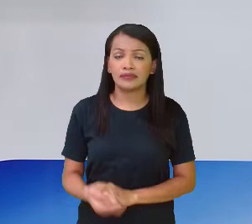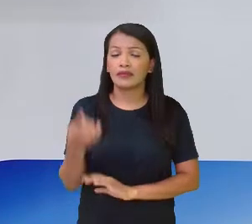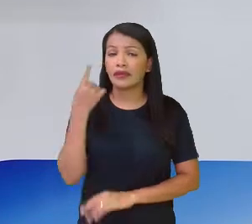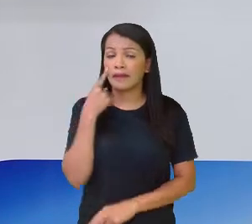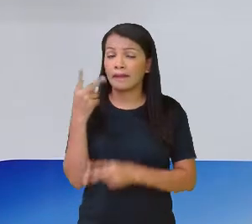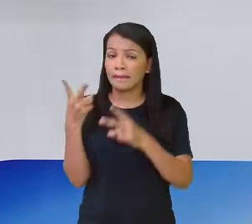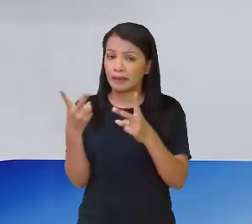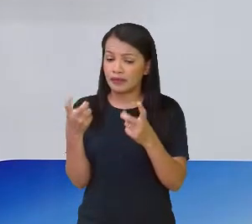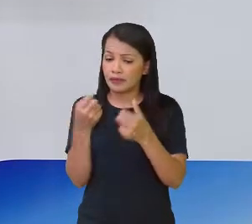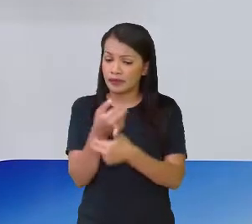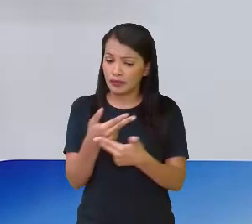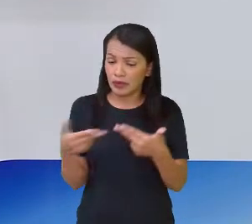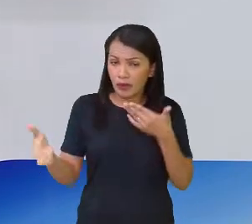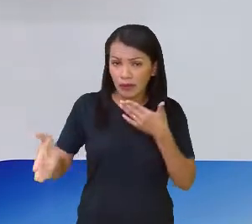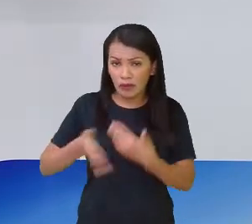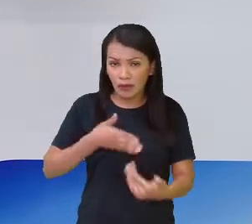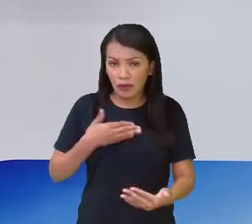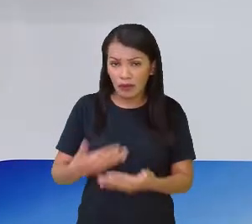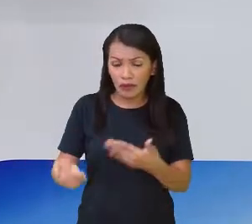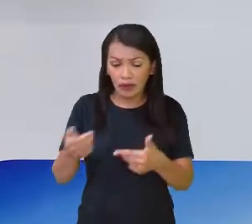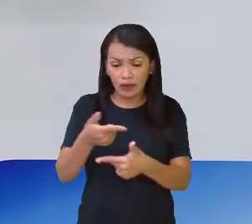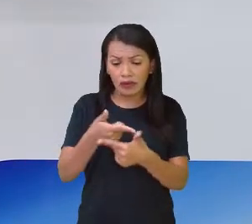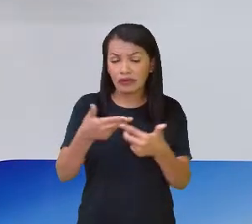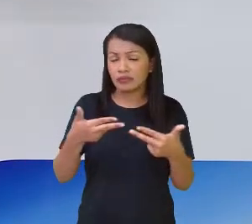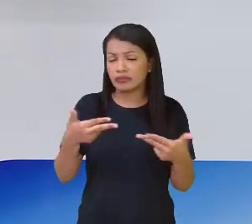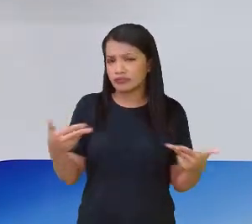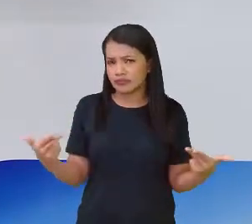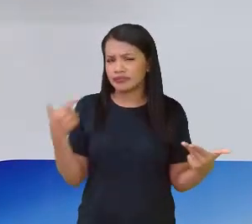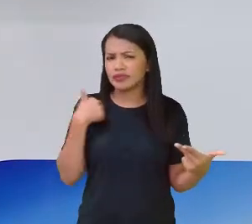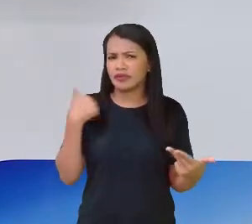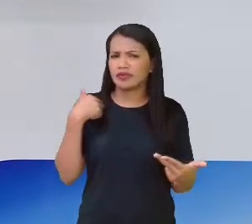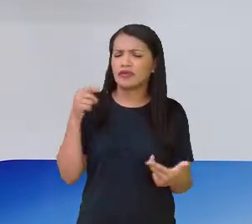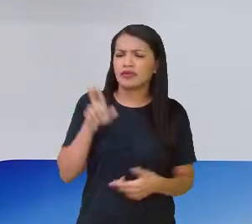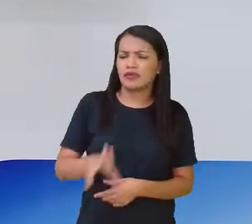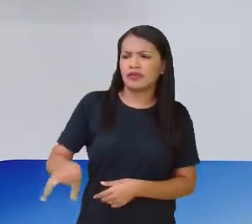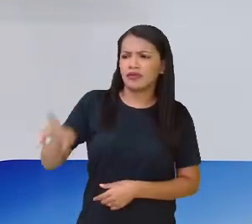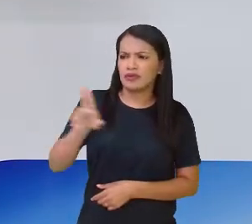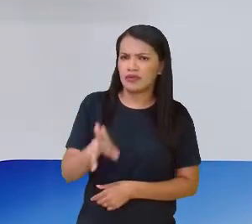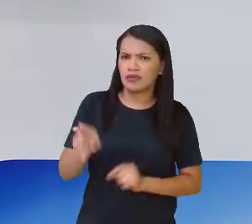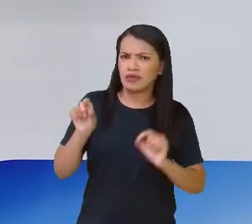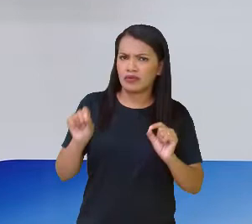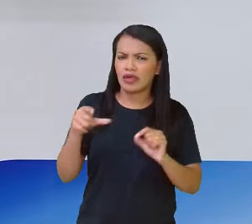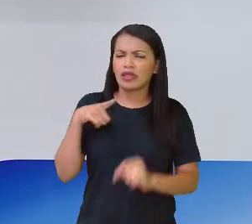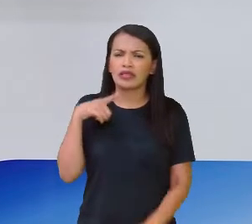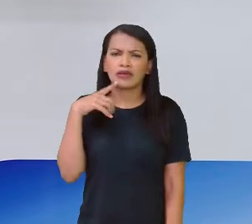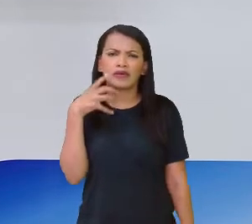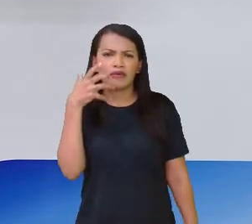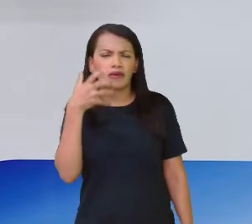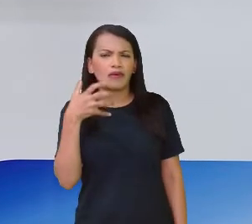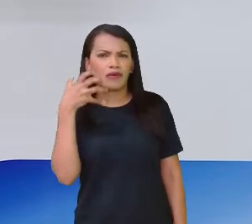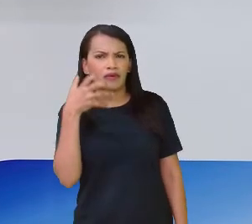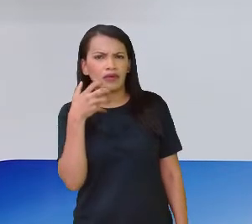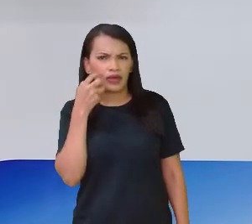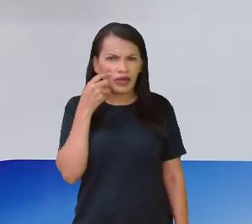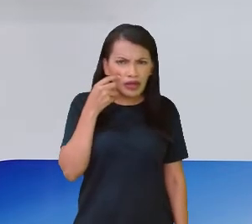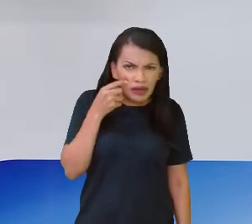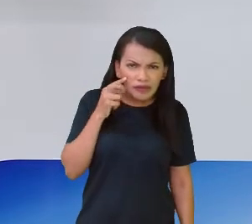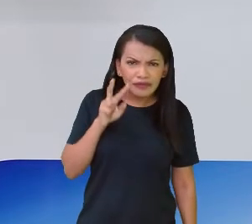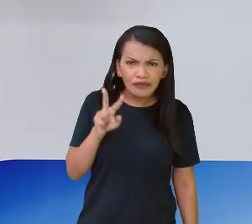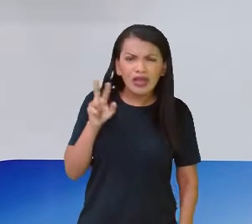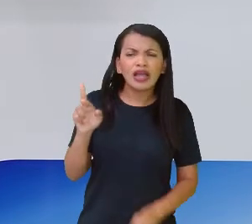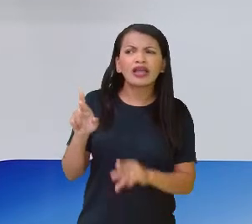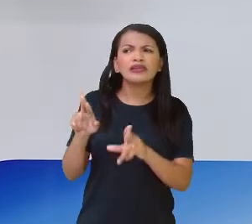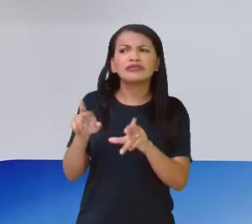Percebam uma coisa, qualquer instrumento que você for tocar, a gente vai ser conduzido com a música. Então, vê a diferença, ó.